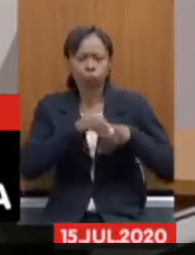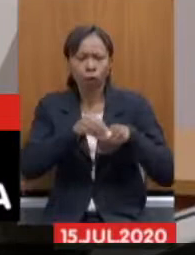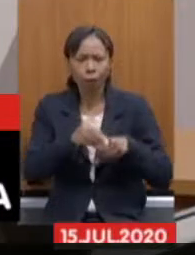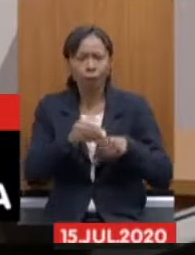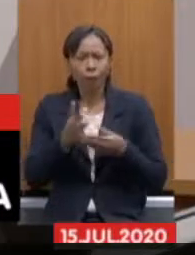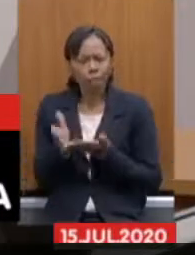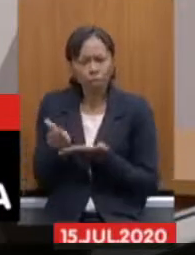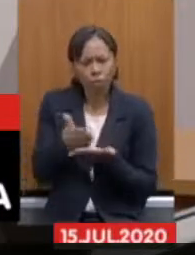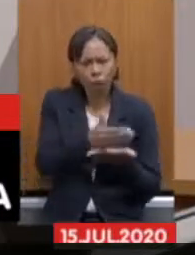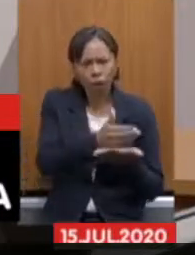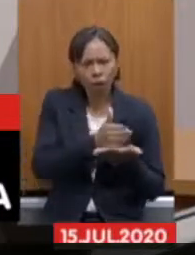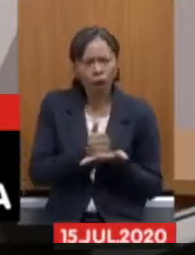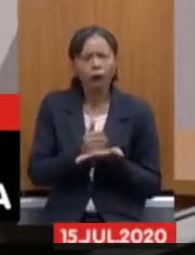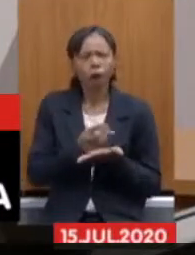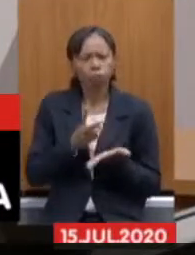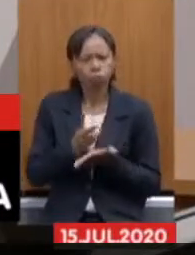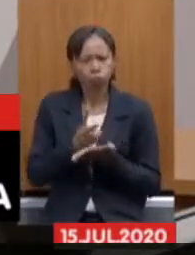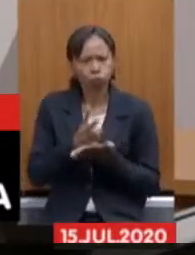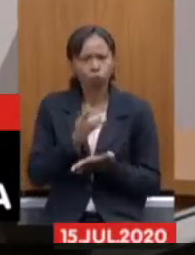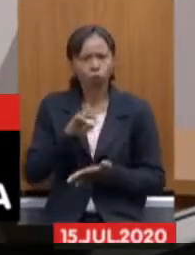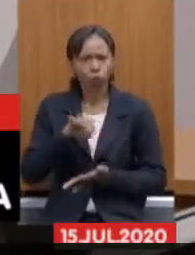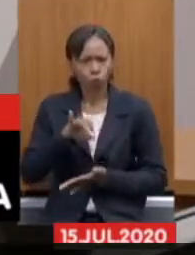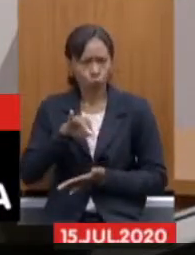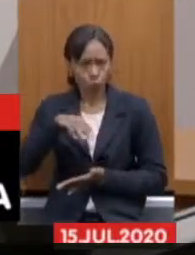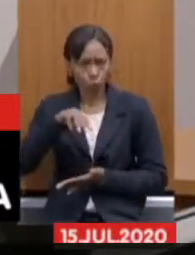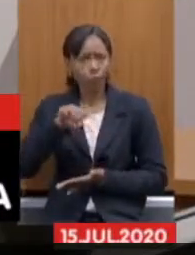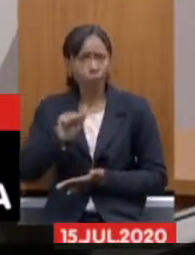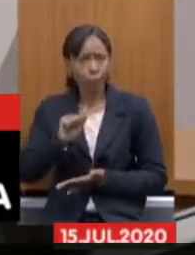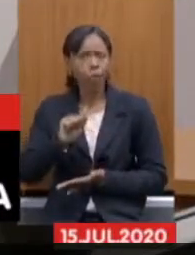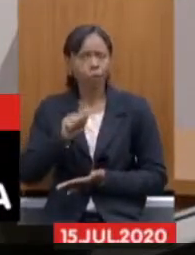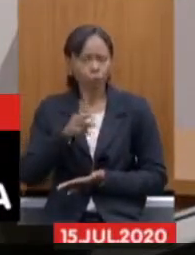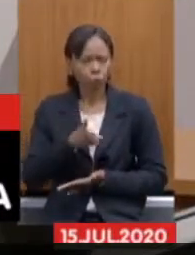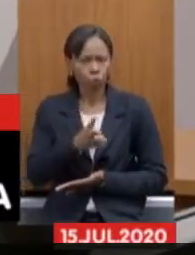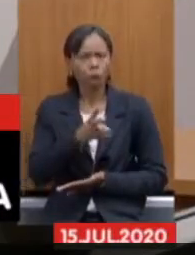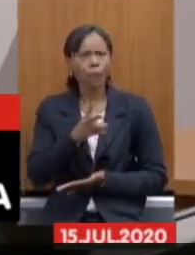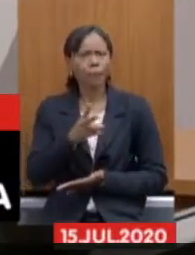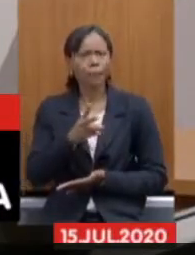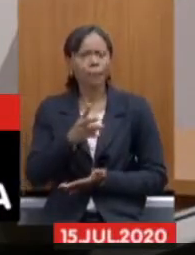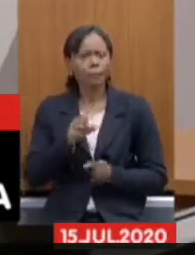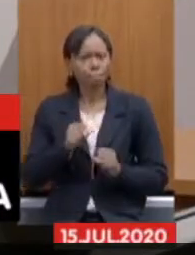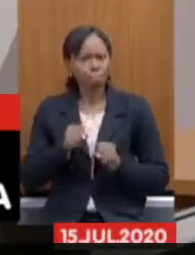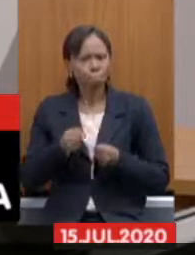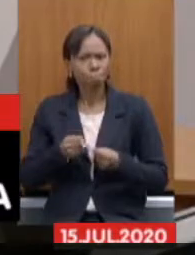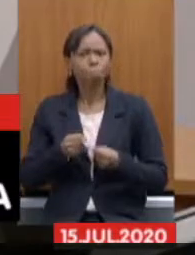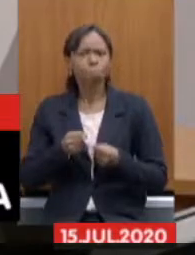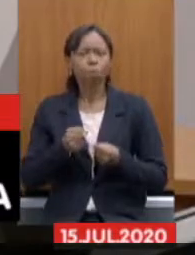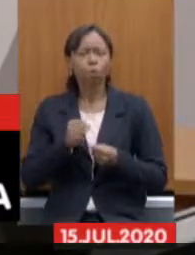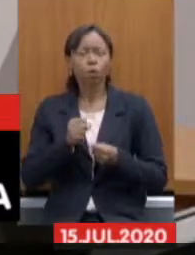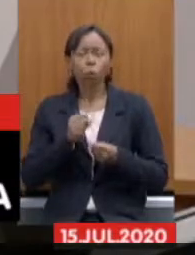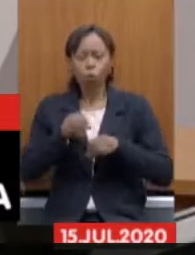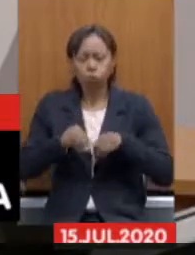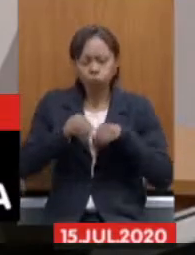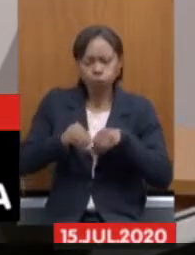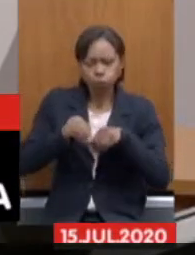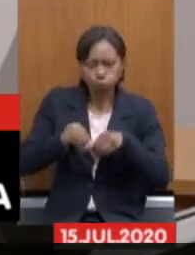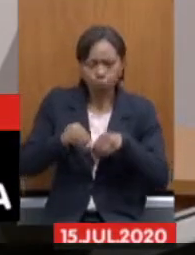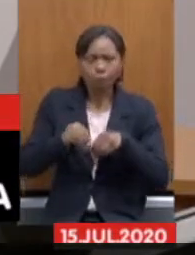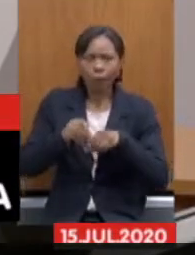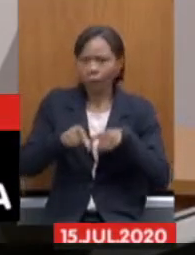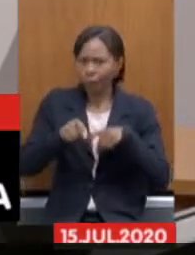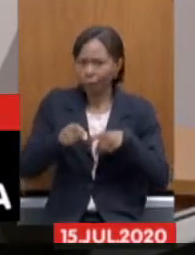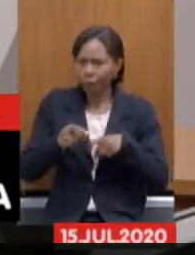arrecadação do ima firme e segurando aí o agronegócio é justo que a gente não